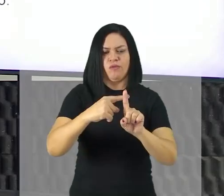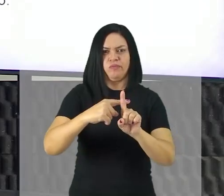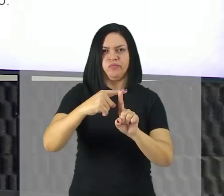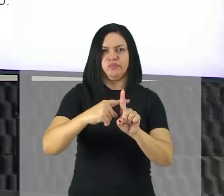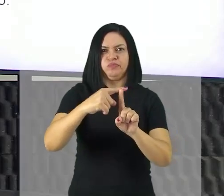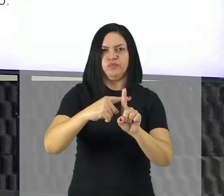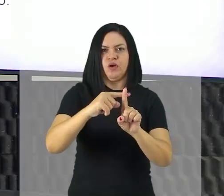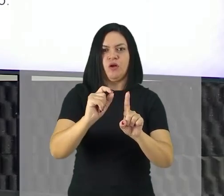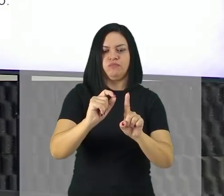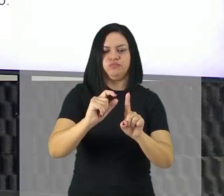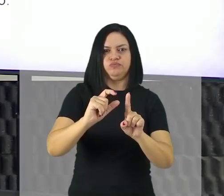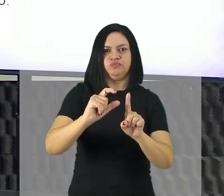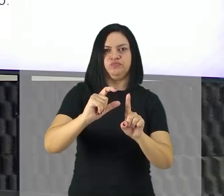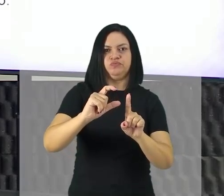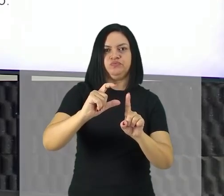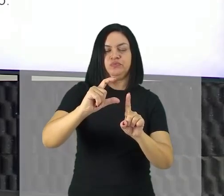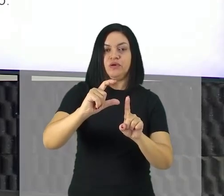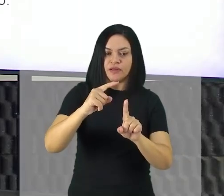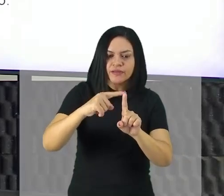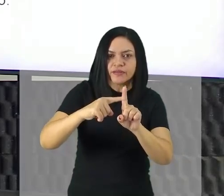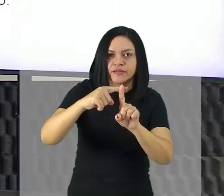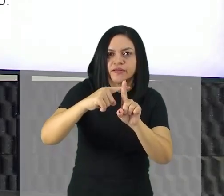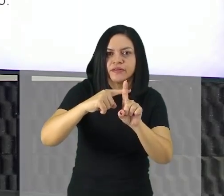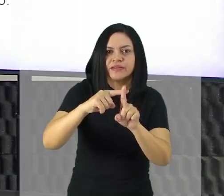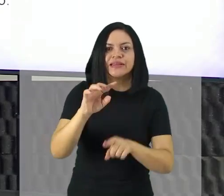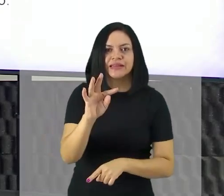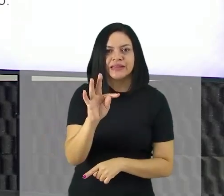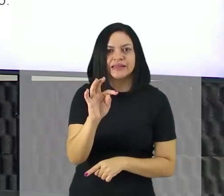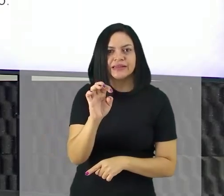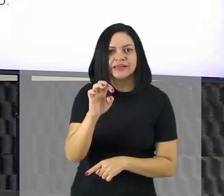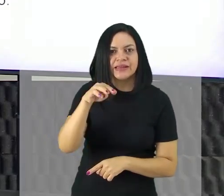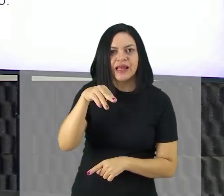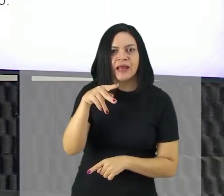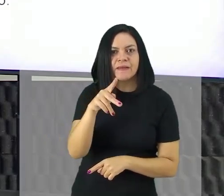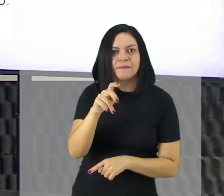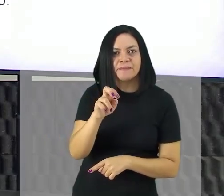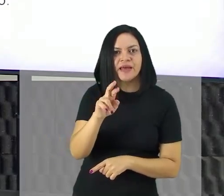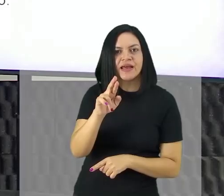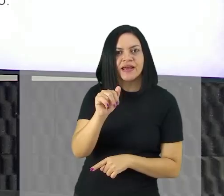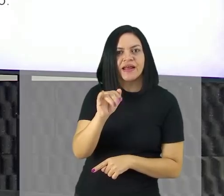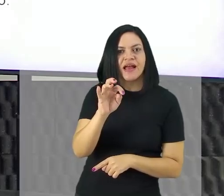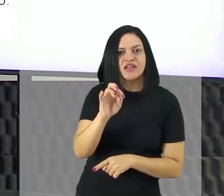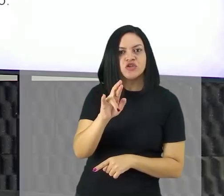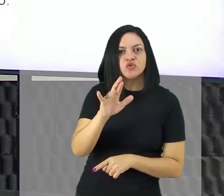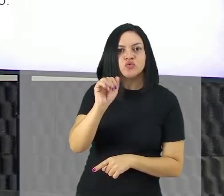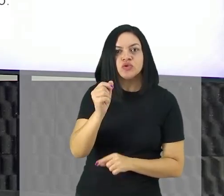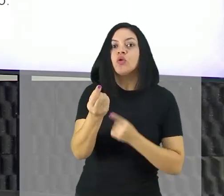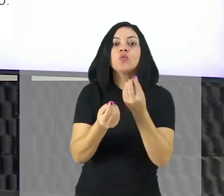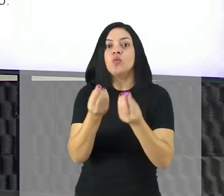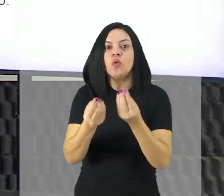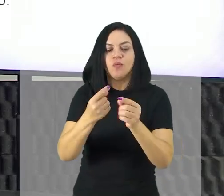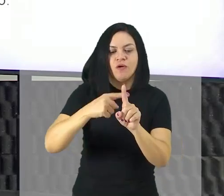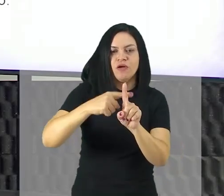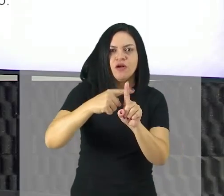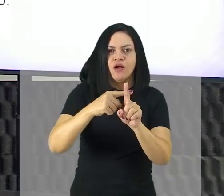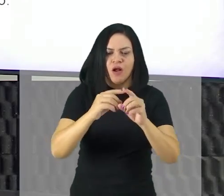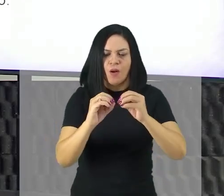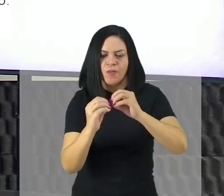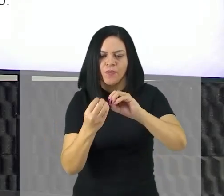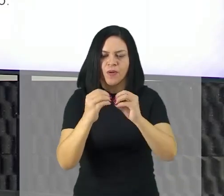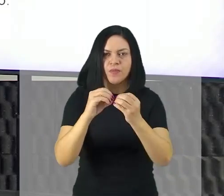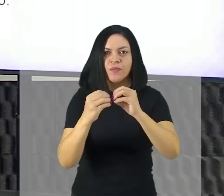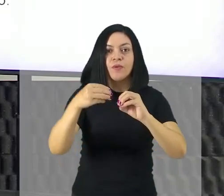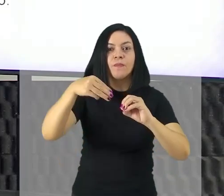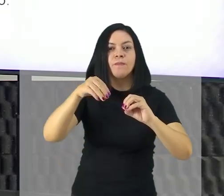temperatura. Temperatura, meus amigos e minhas amigas, mede o grau de agitação das moléculas. Está dizendo assim, ó, se